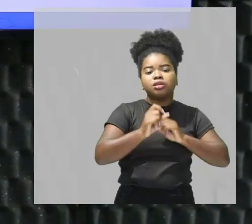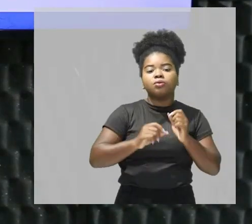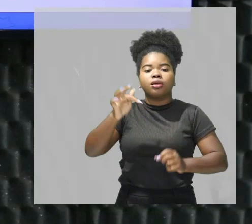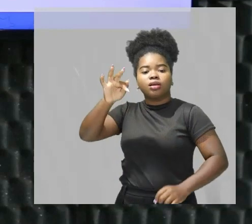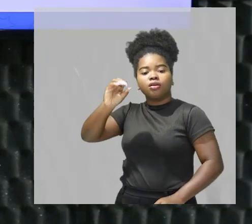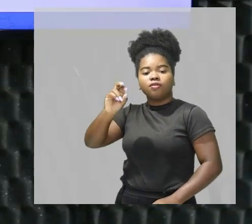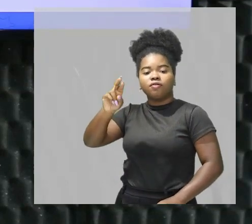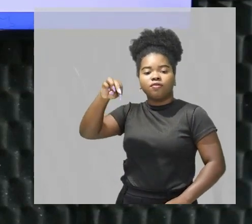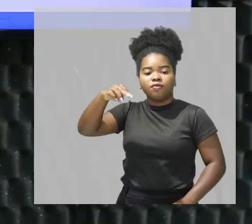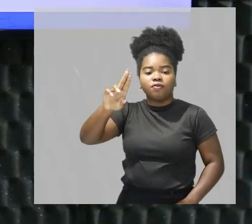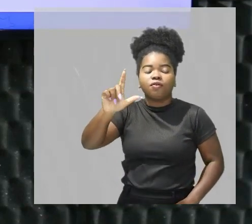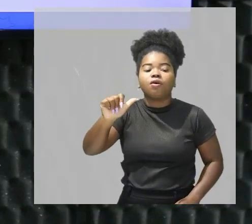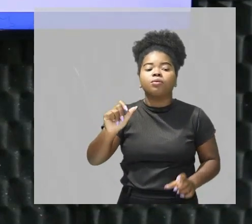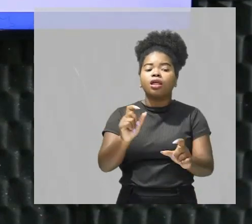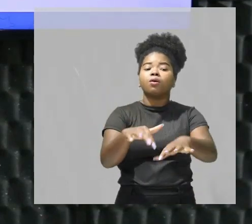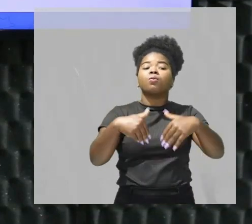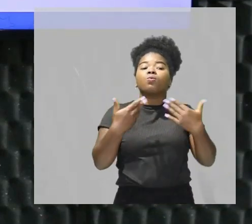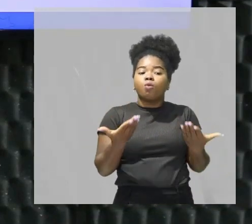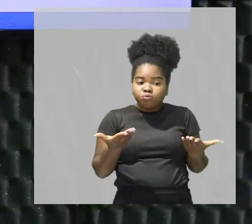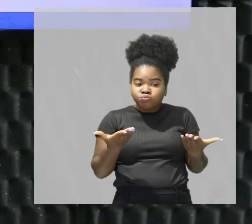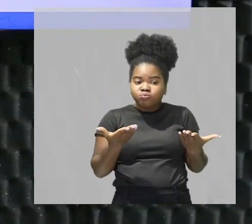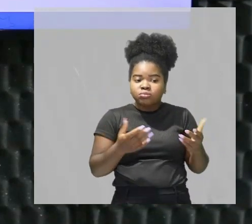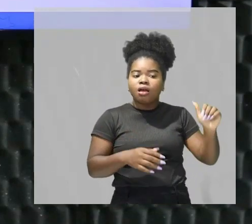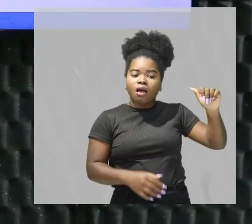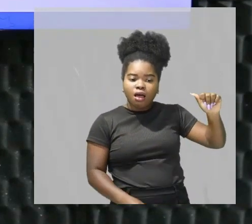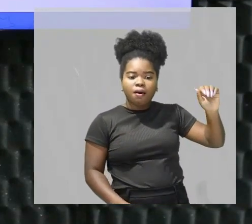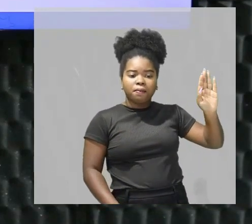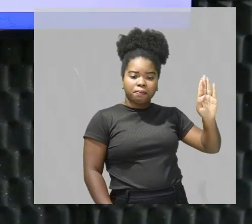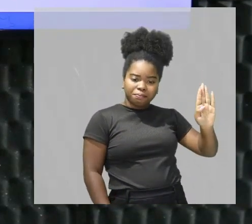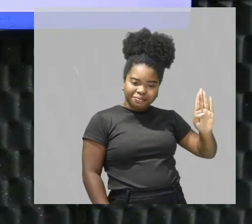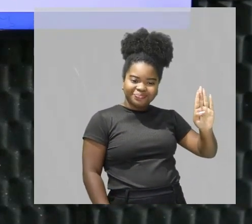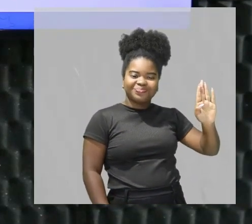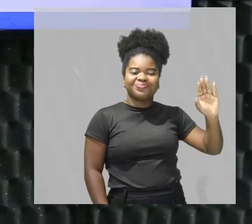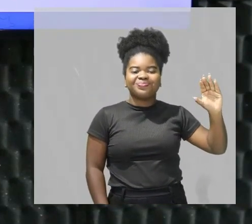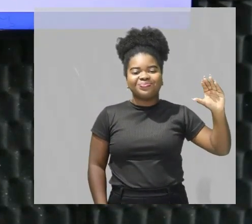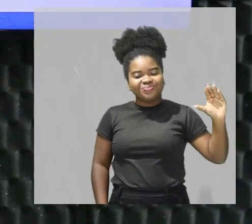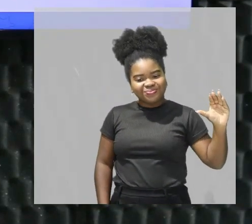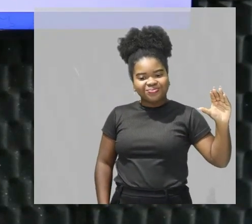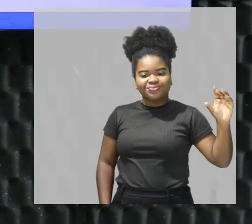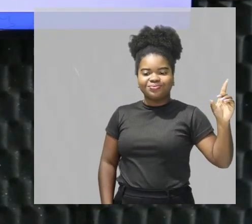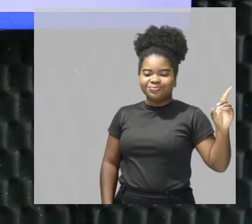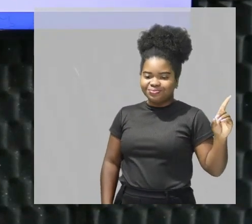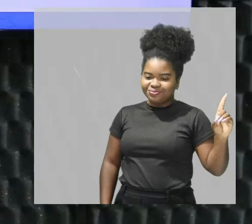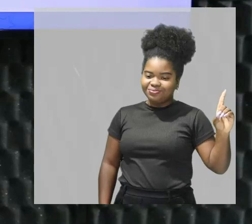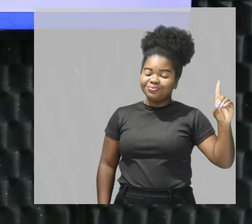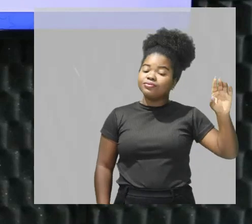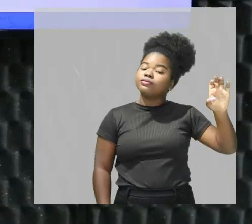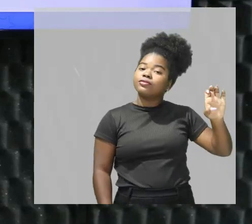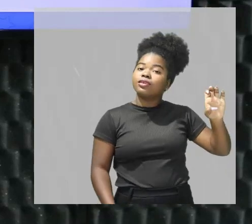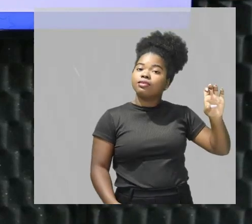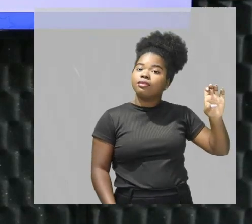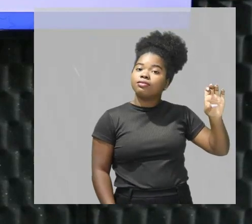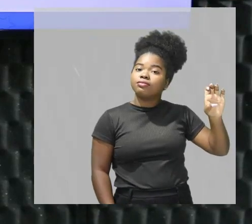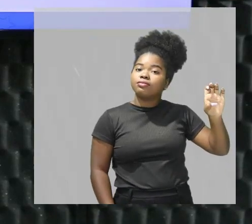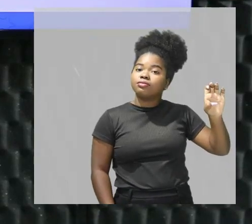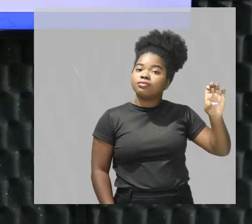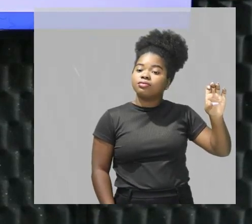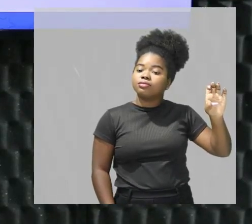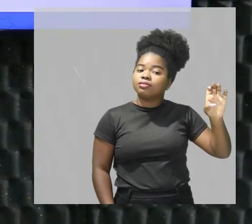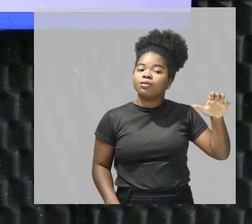fórmula, que fórmula? Empírica, eletrônica, molecular, percentual e estrutural